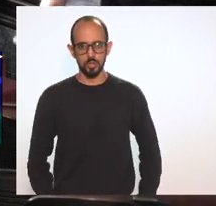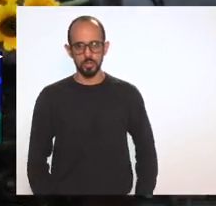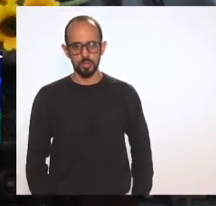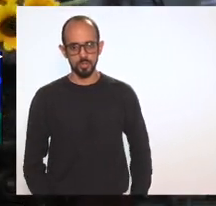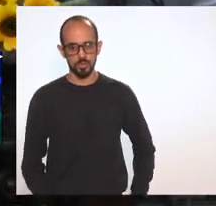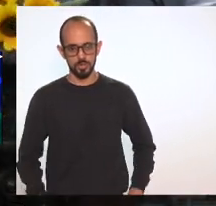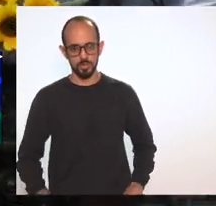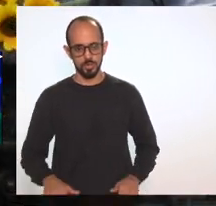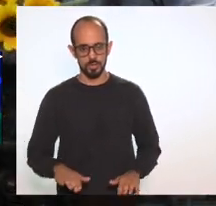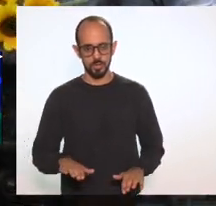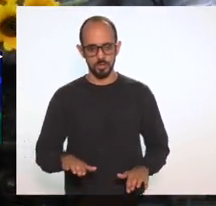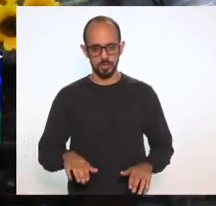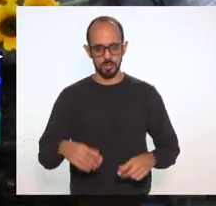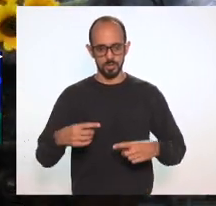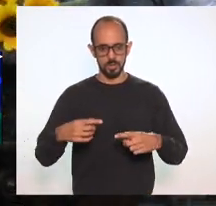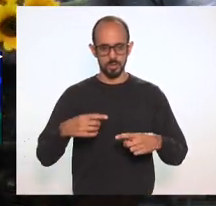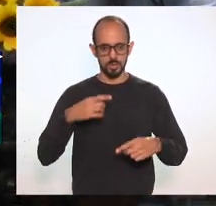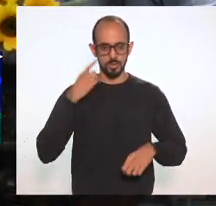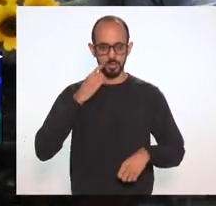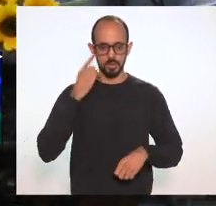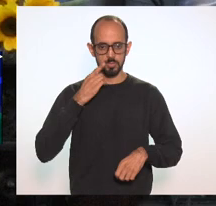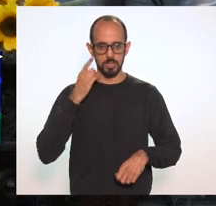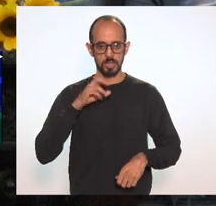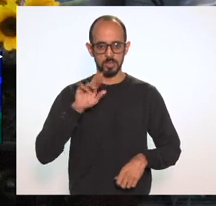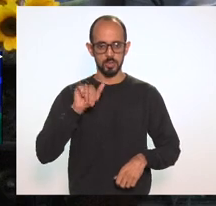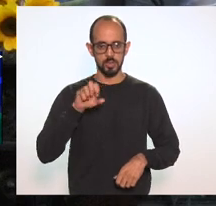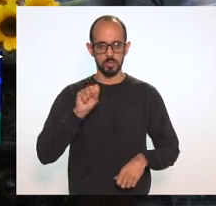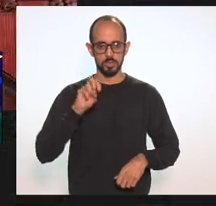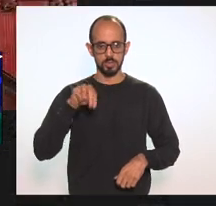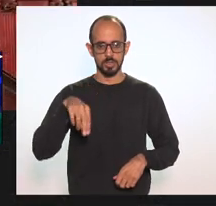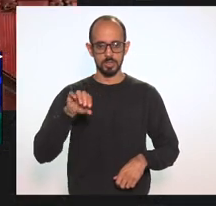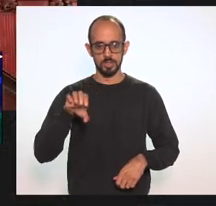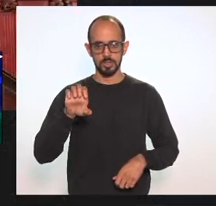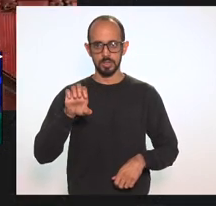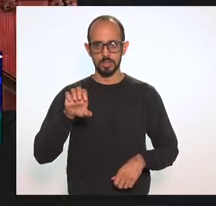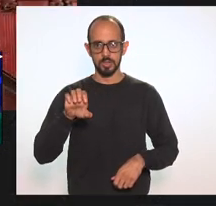a deputada Rosane Félix para discutir